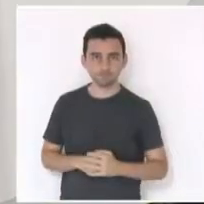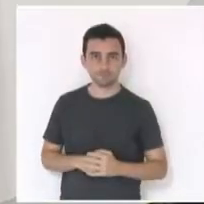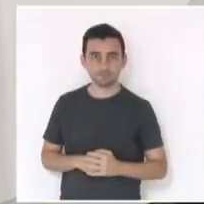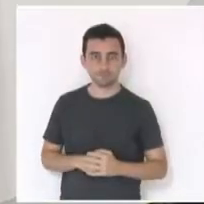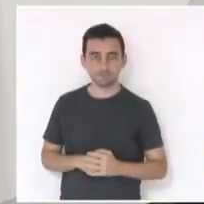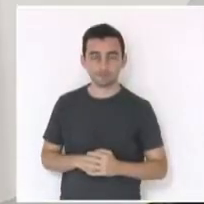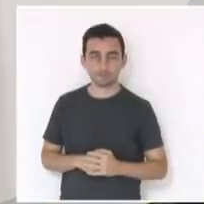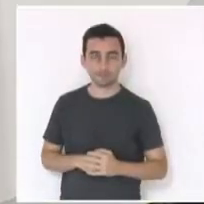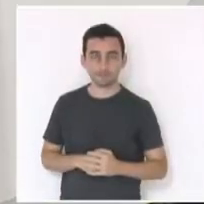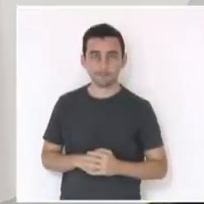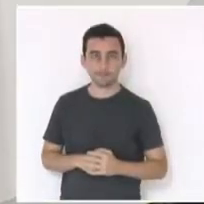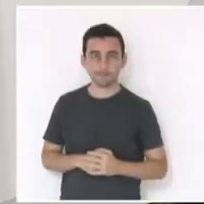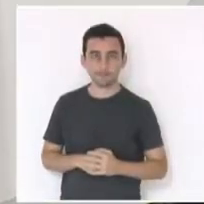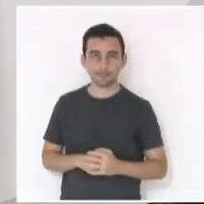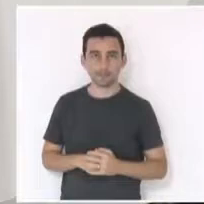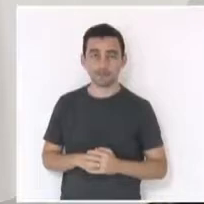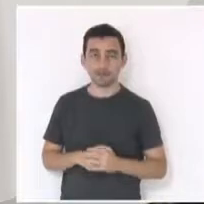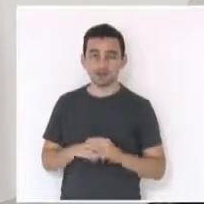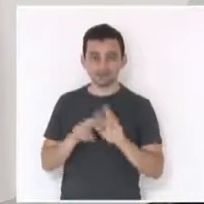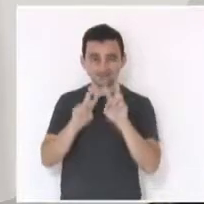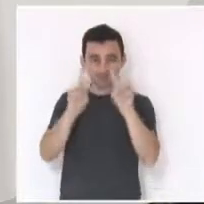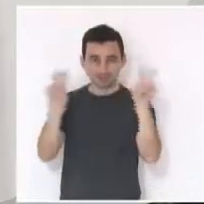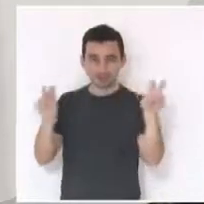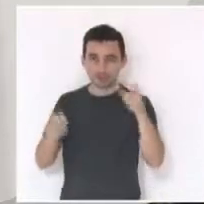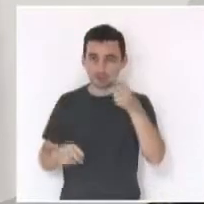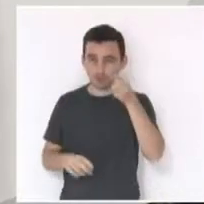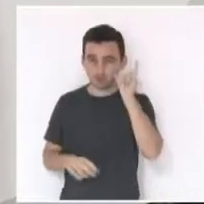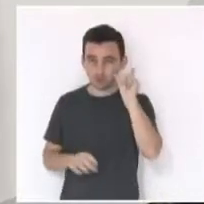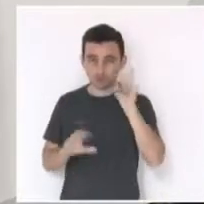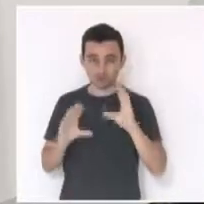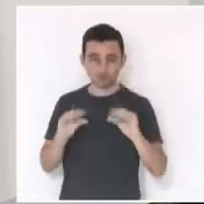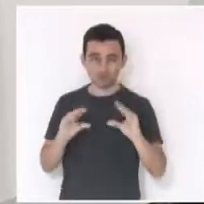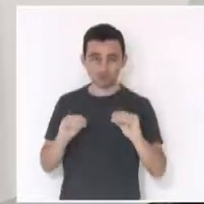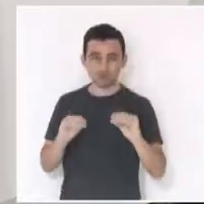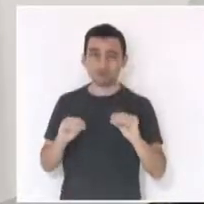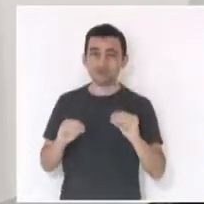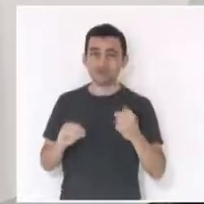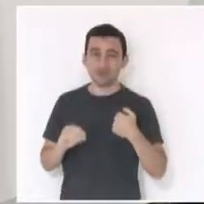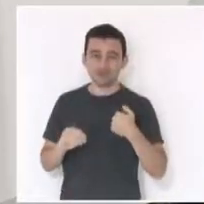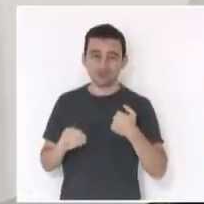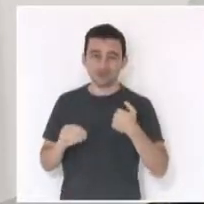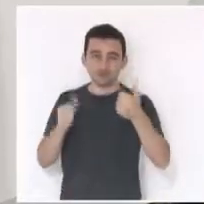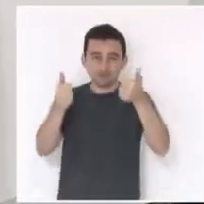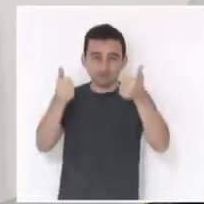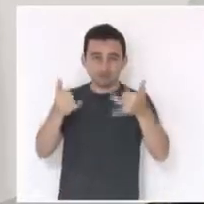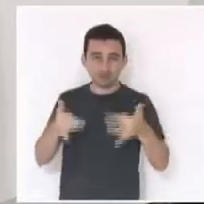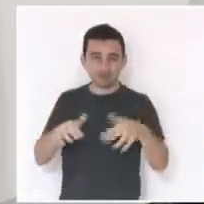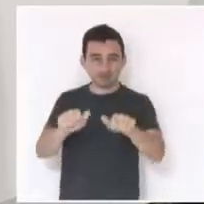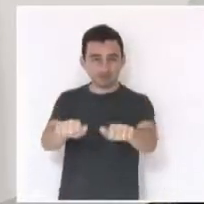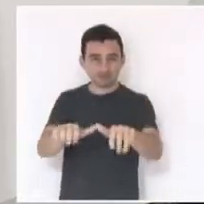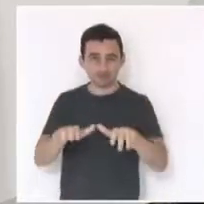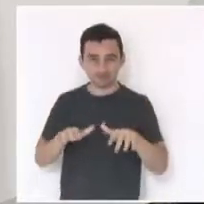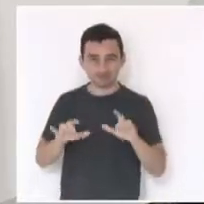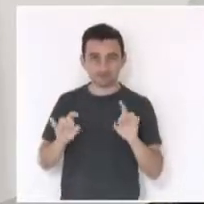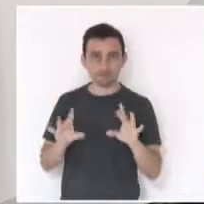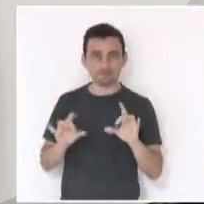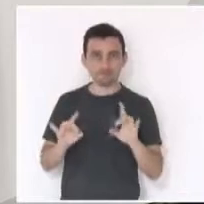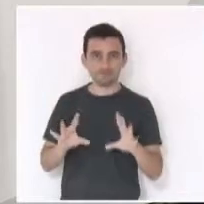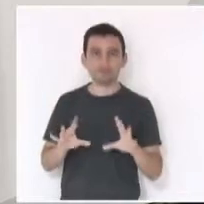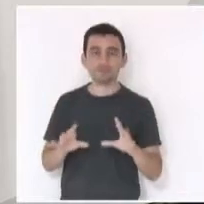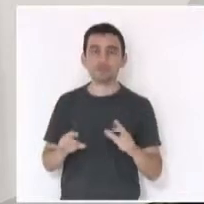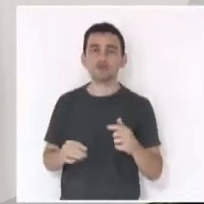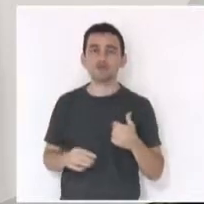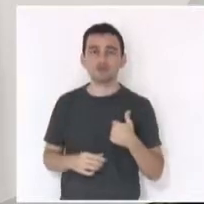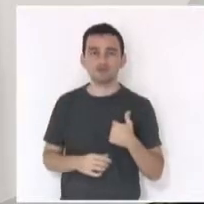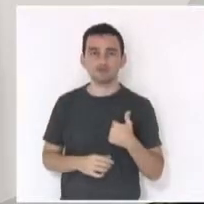questão de fundo que eu colocava ontem à noite no nosso da nossa sessão especial e faço